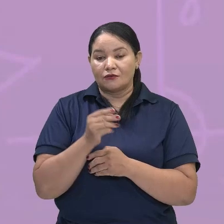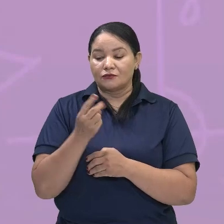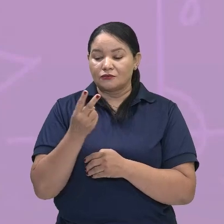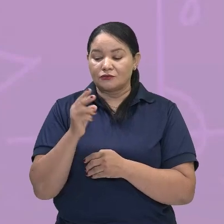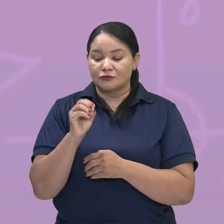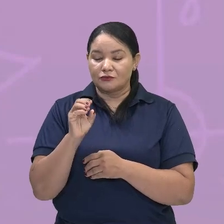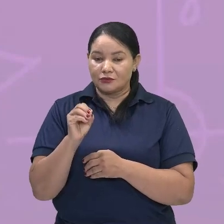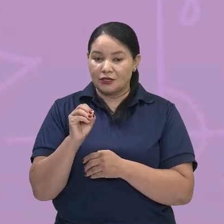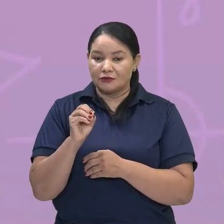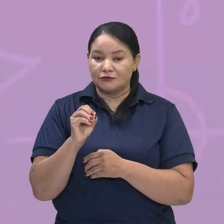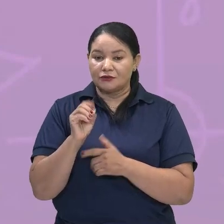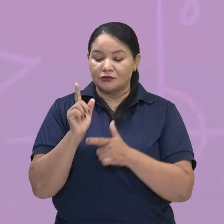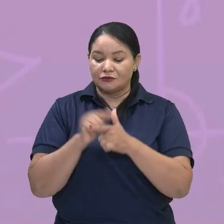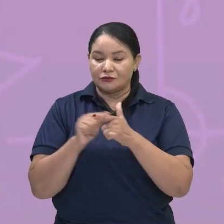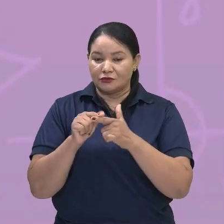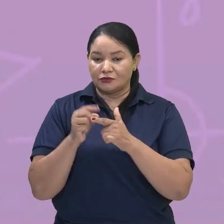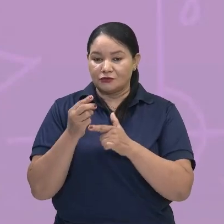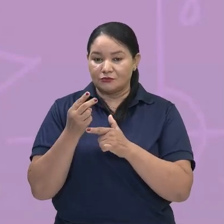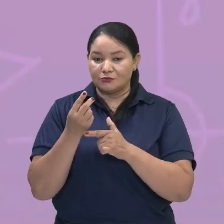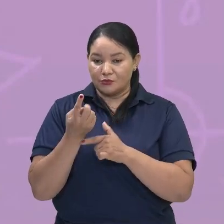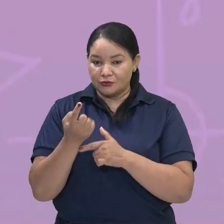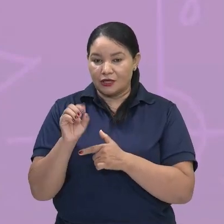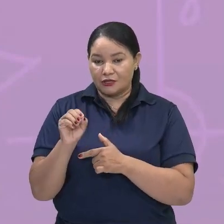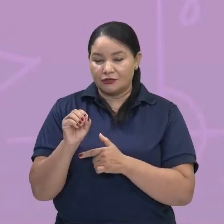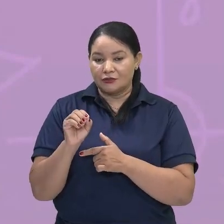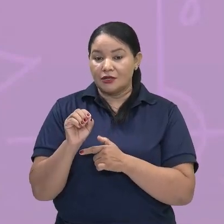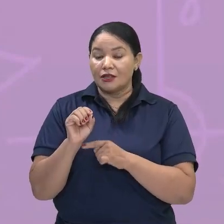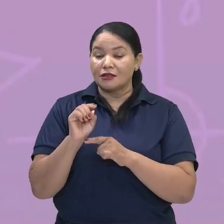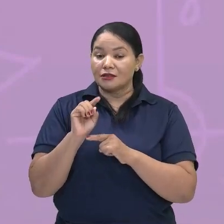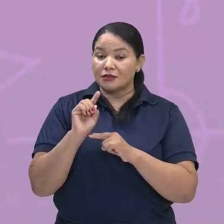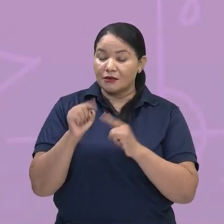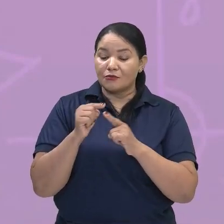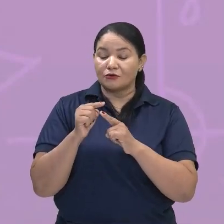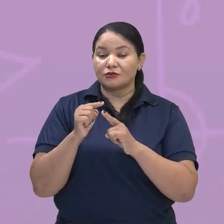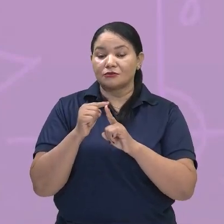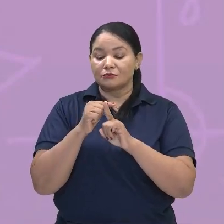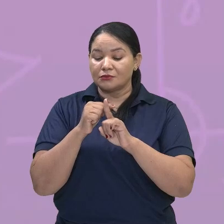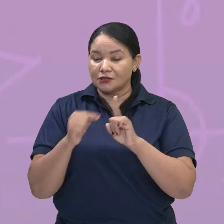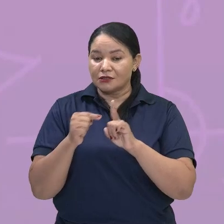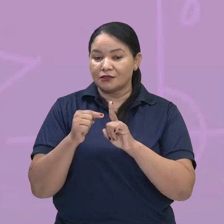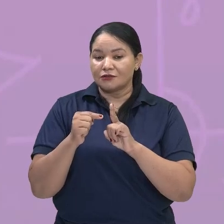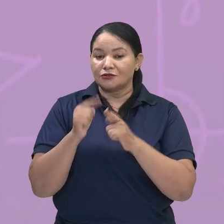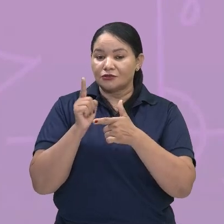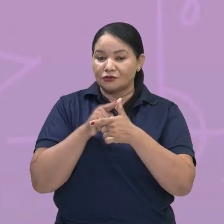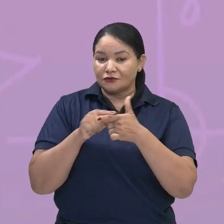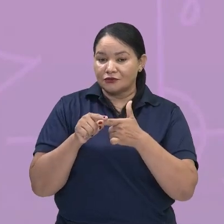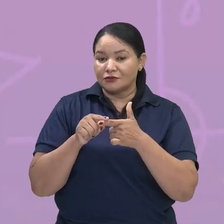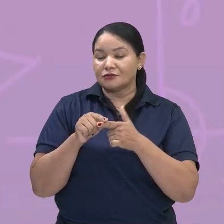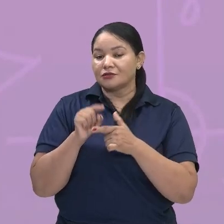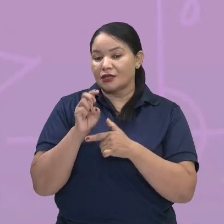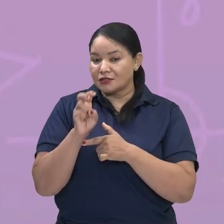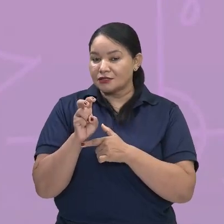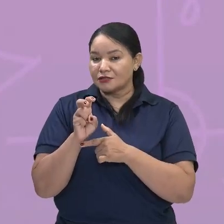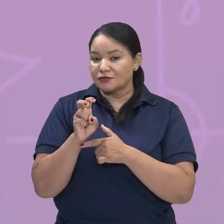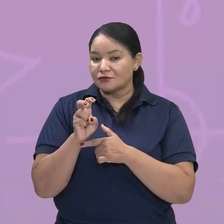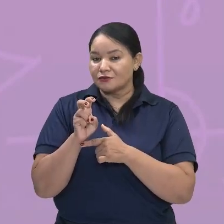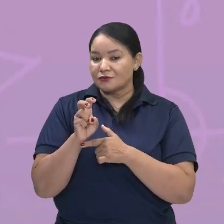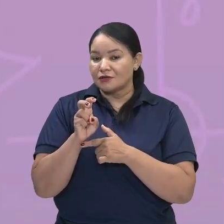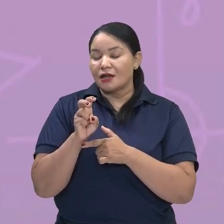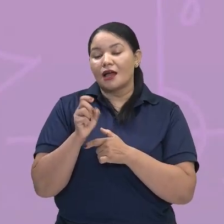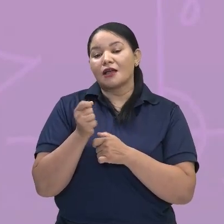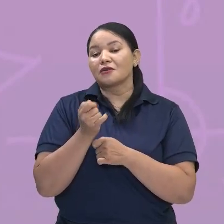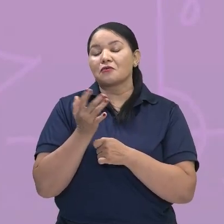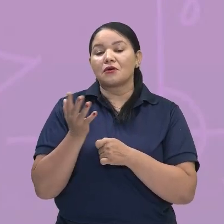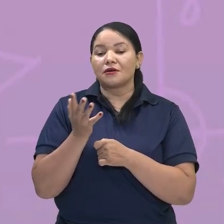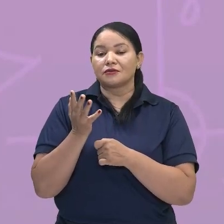por 10. E aí depois a gente divide na metade, porque a metade de 10%, que é 5%, 5% equivale à metade